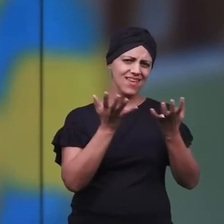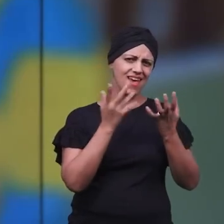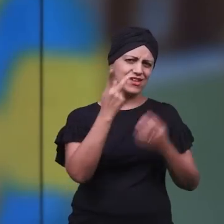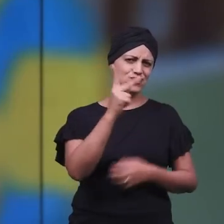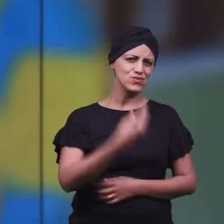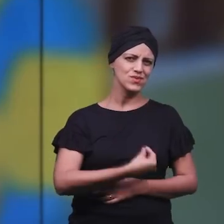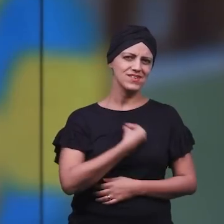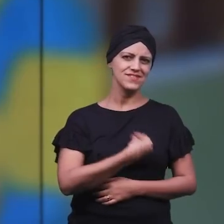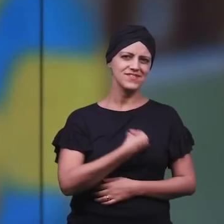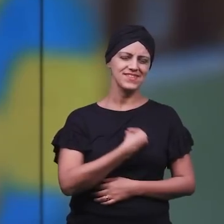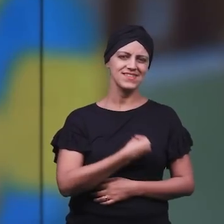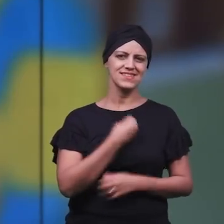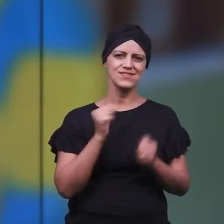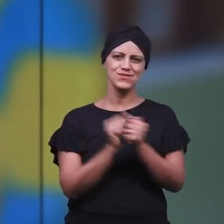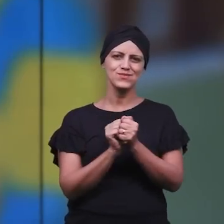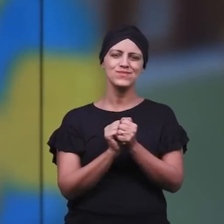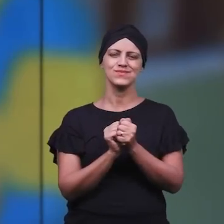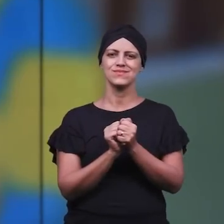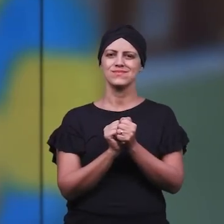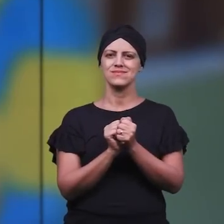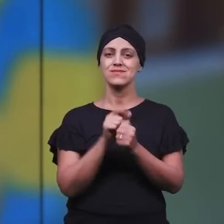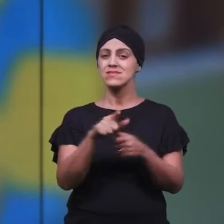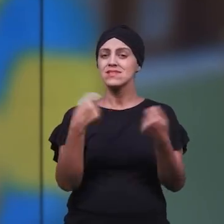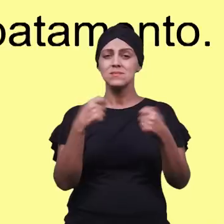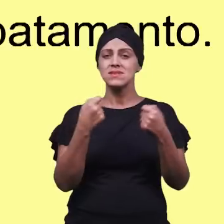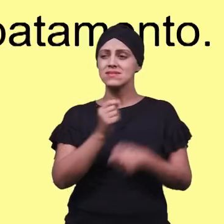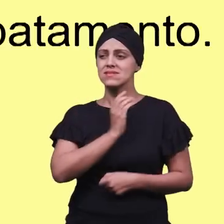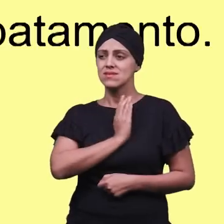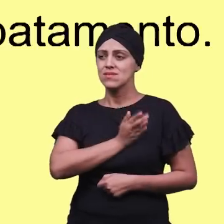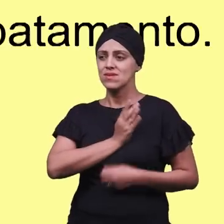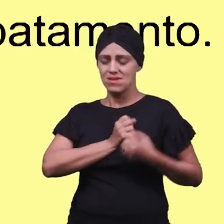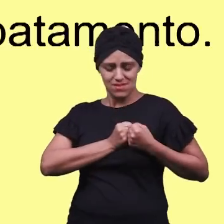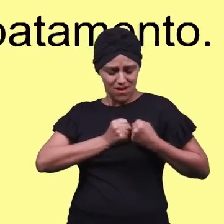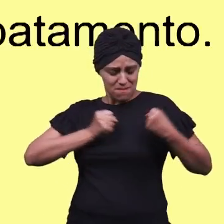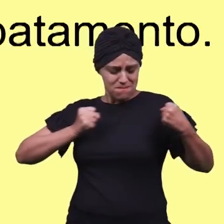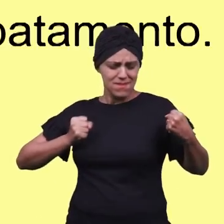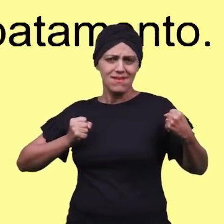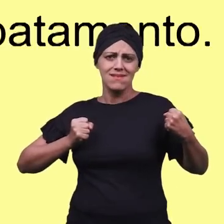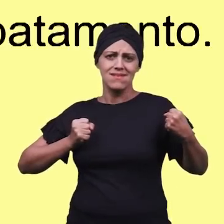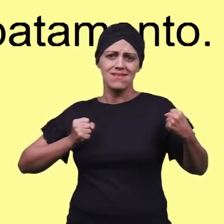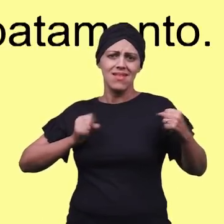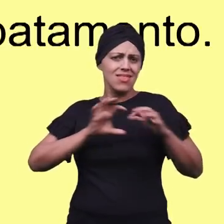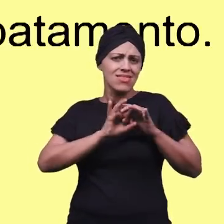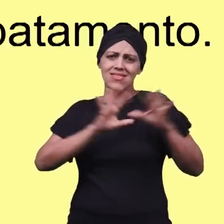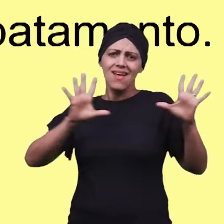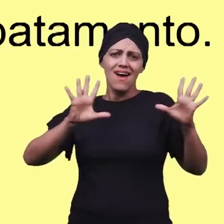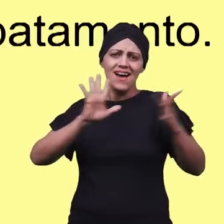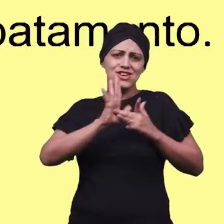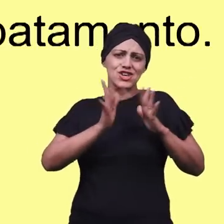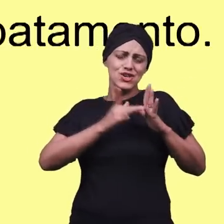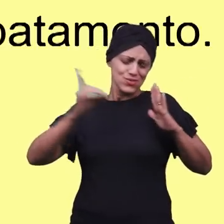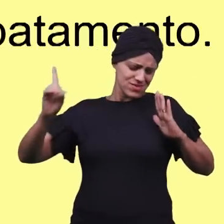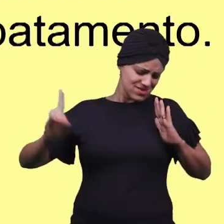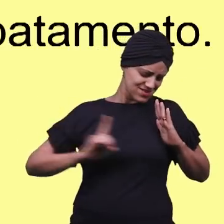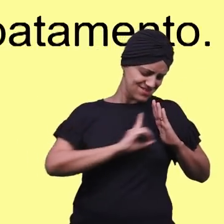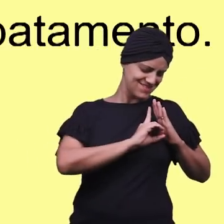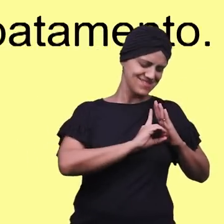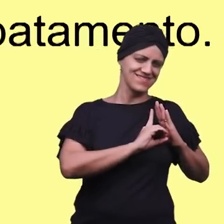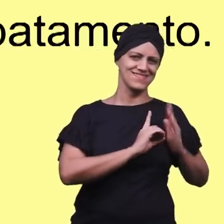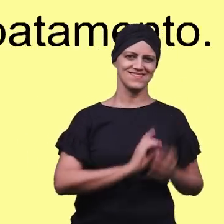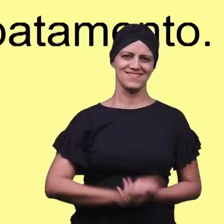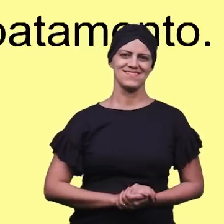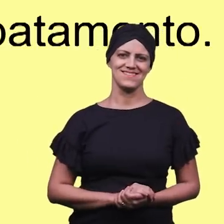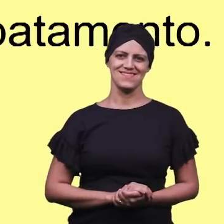estar presente na sua vida. Basta você abrir o seu coração para que Jesus possa entrar e